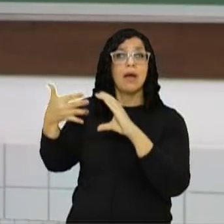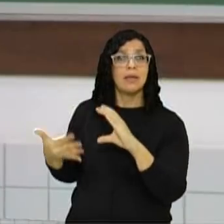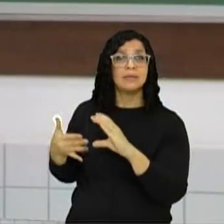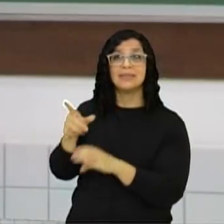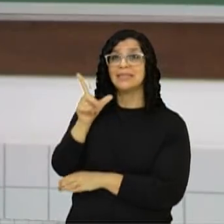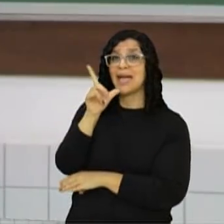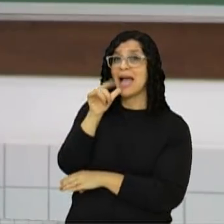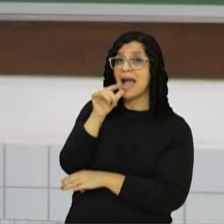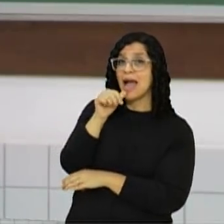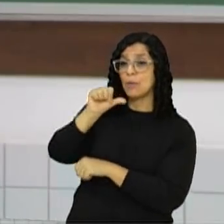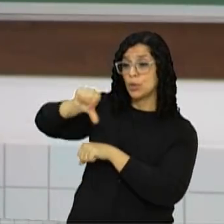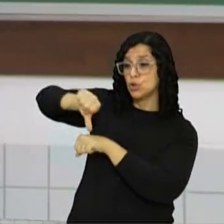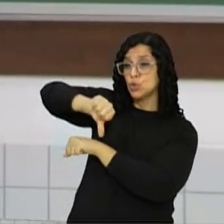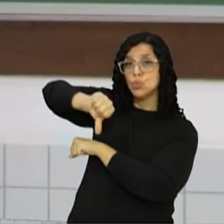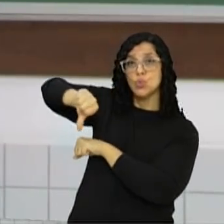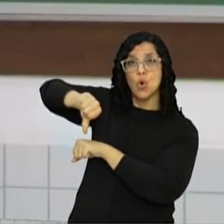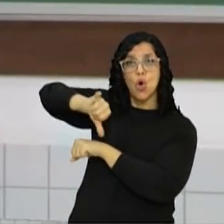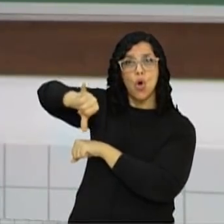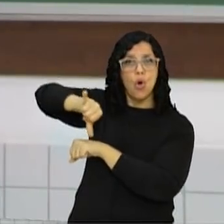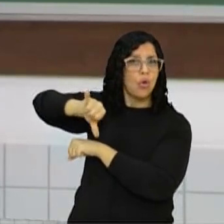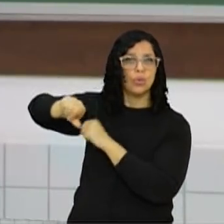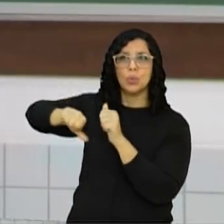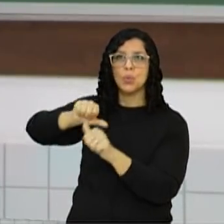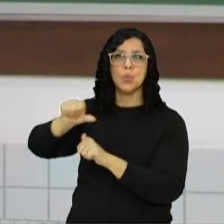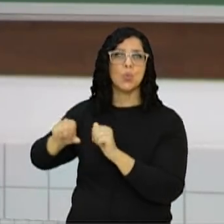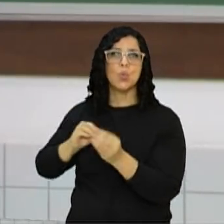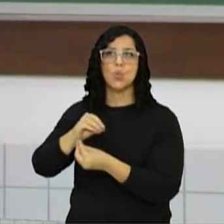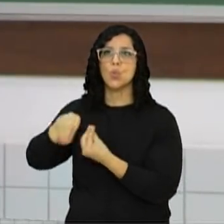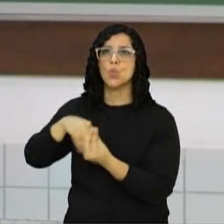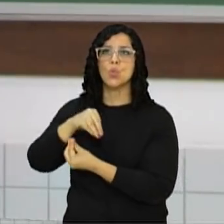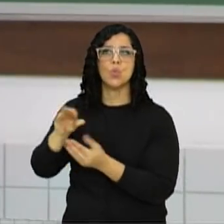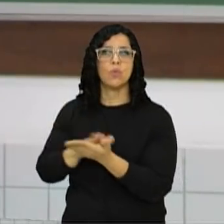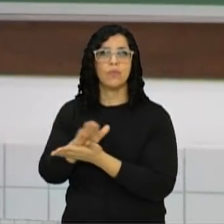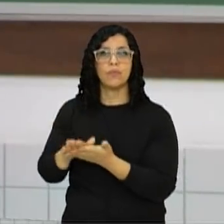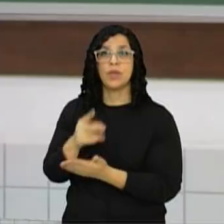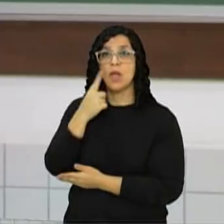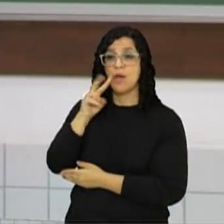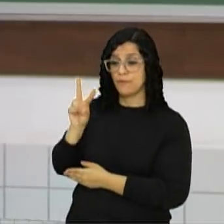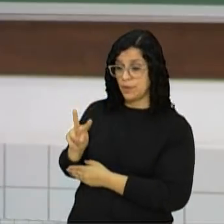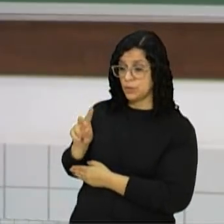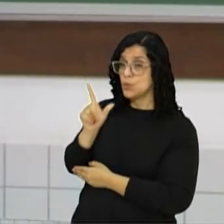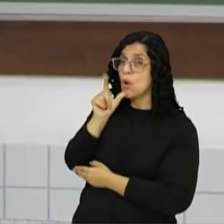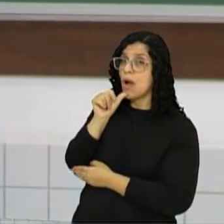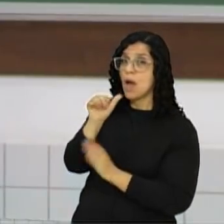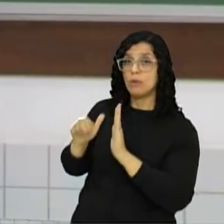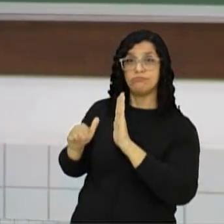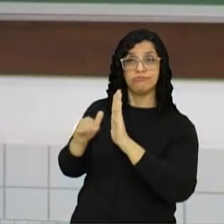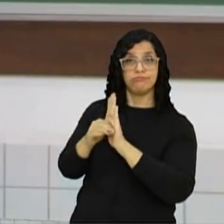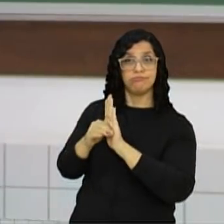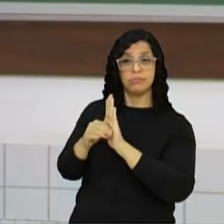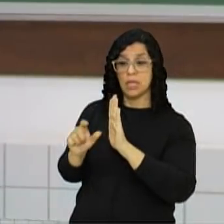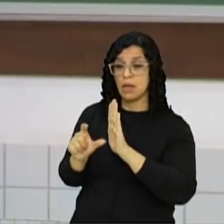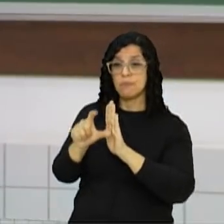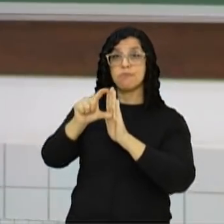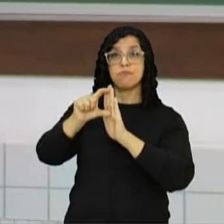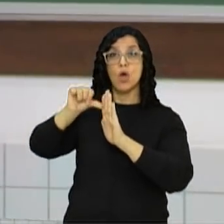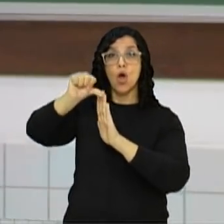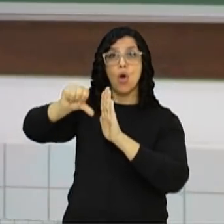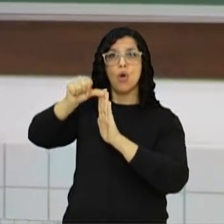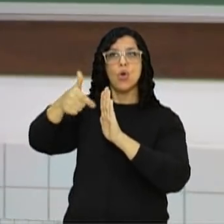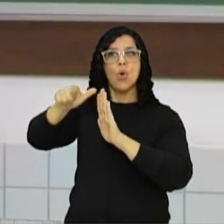é uma propriedade desses elementos. Eu vejo água, é uma coisa, uma fase. Eu vejo óleo,